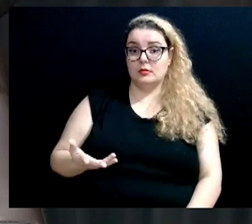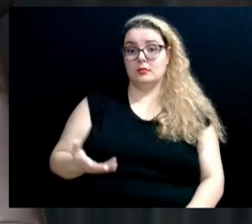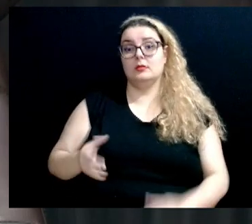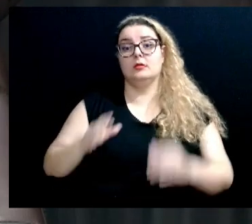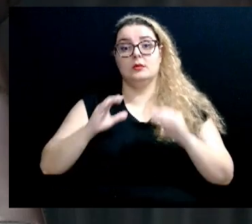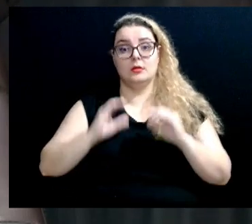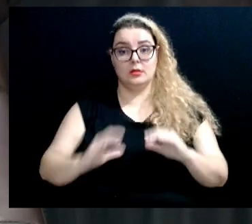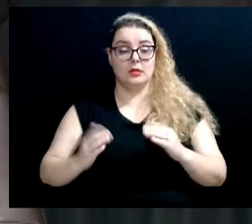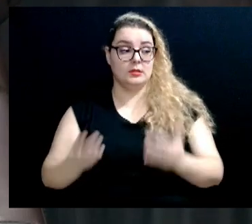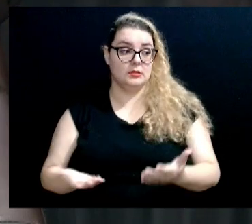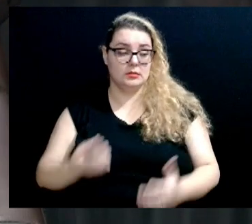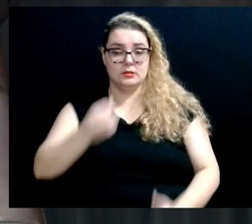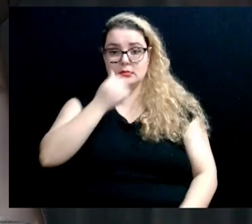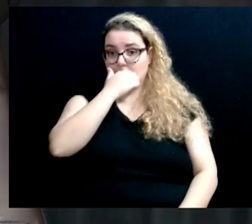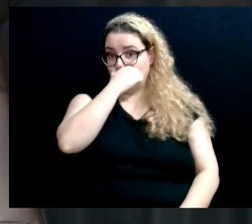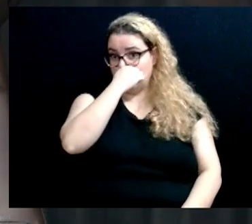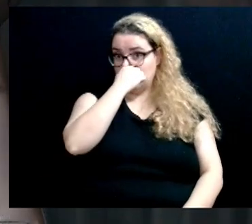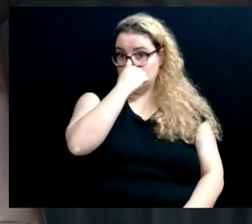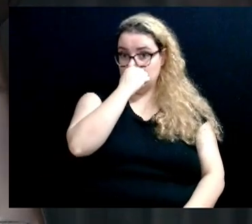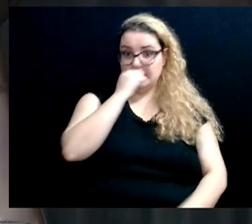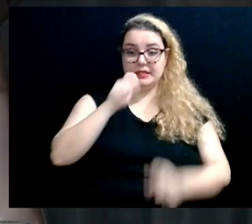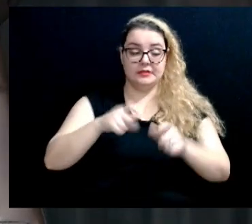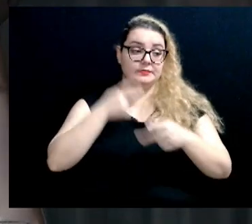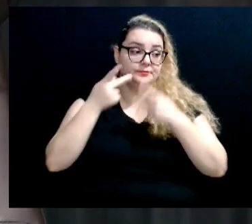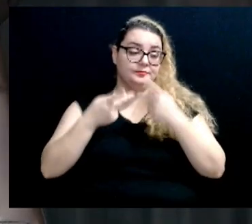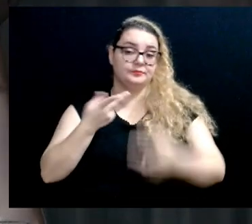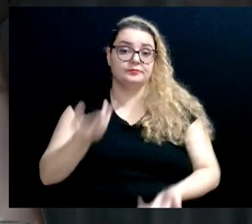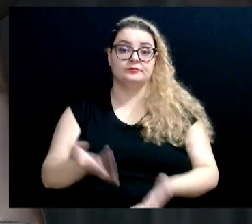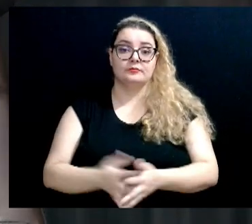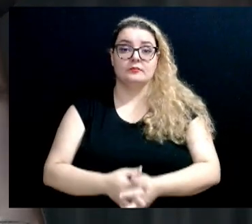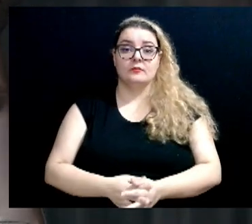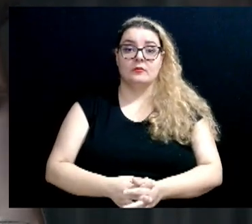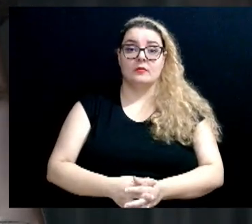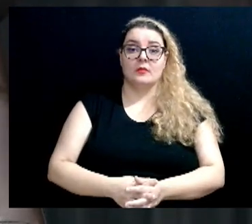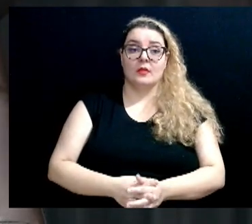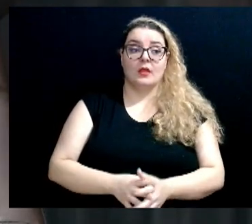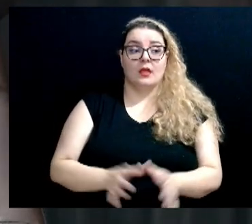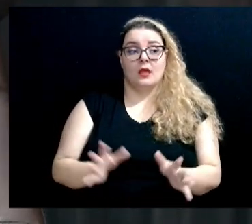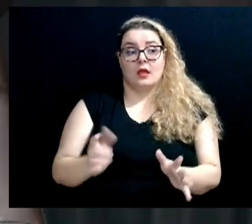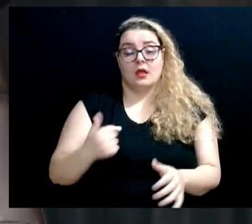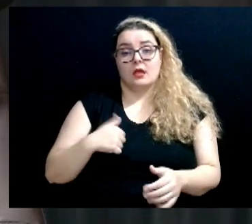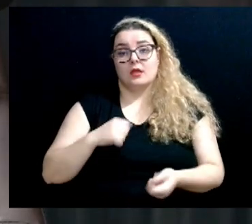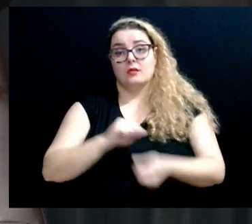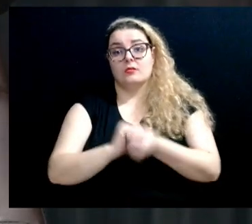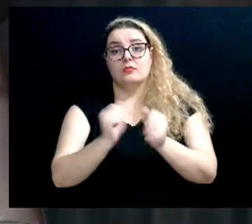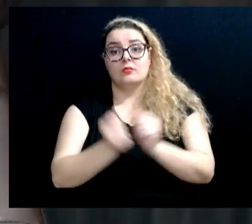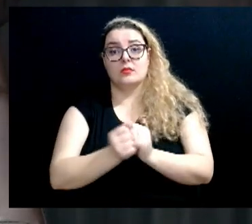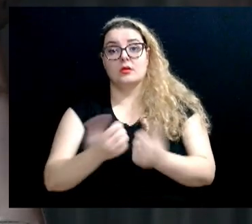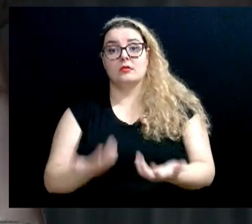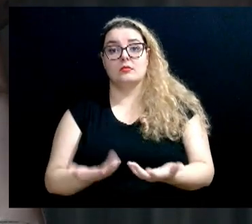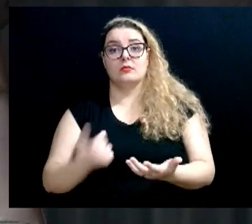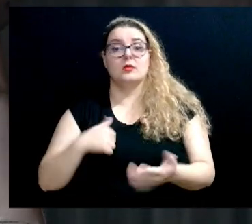aí tem muitas pessoas que às vezes falam assim, mas eu me adaptei, eu me acostumei a dormir pouco,